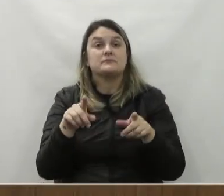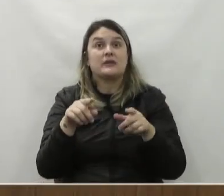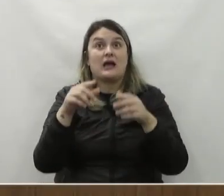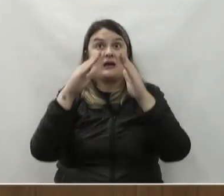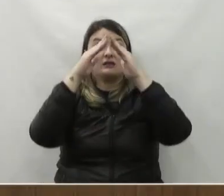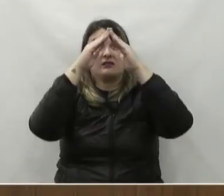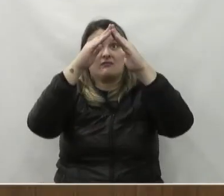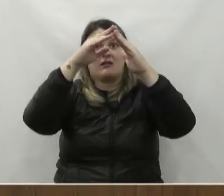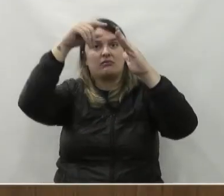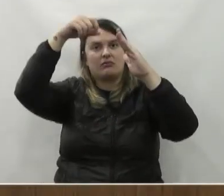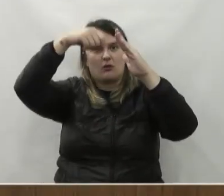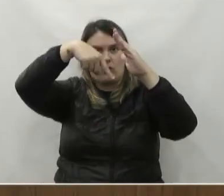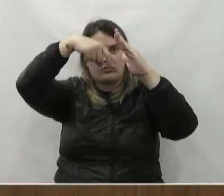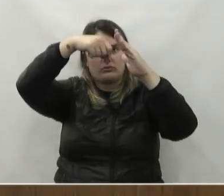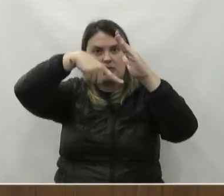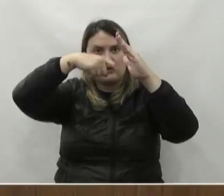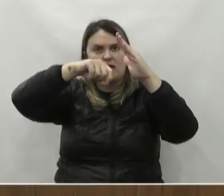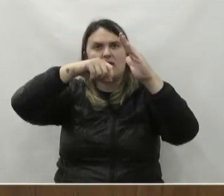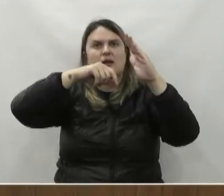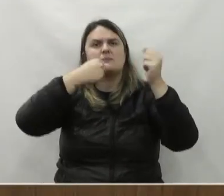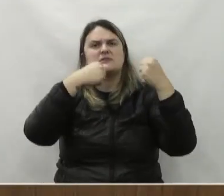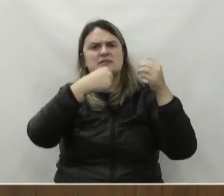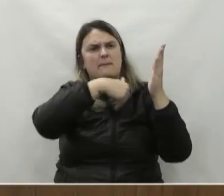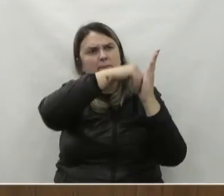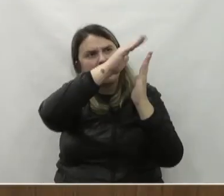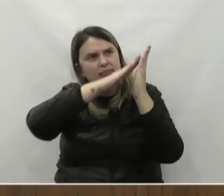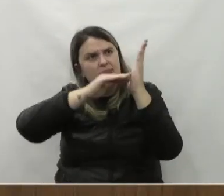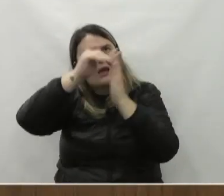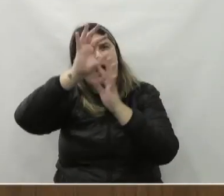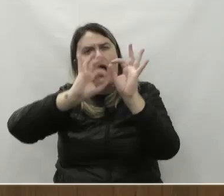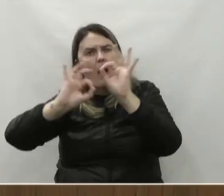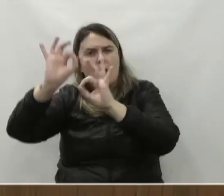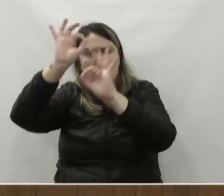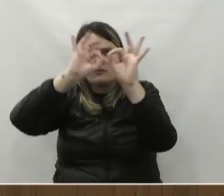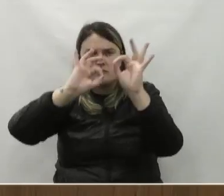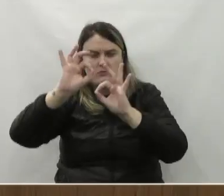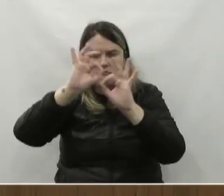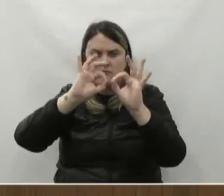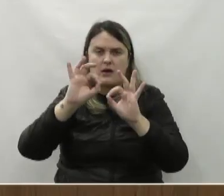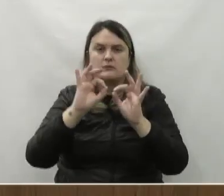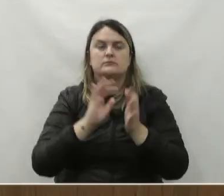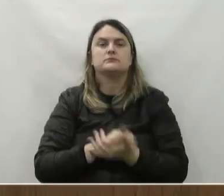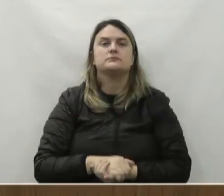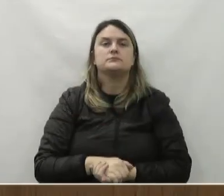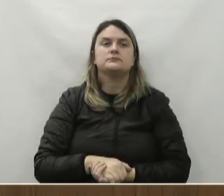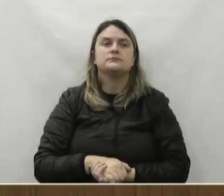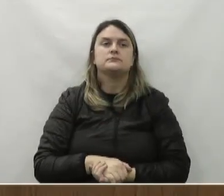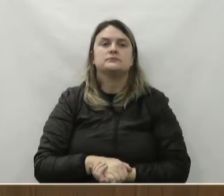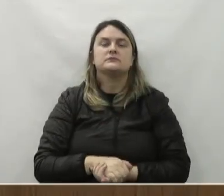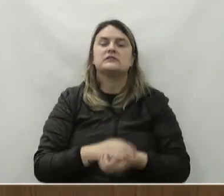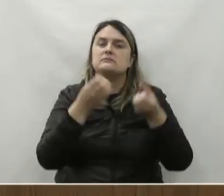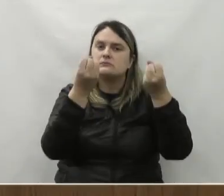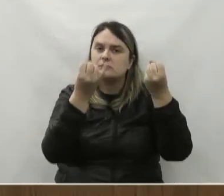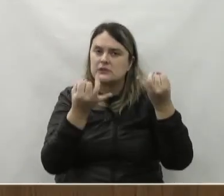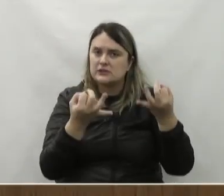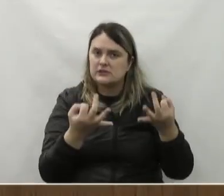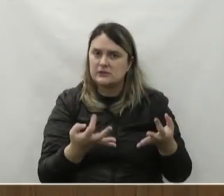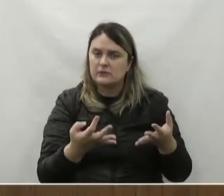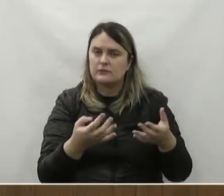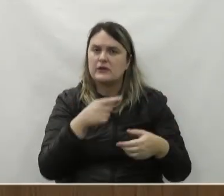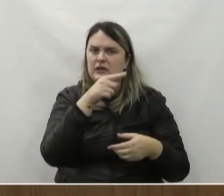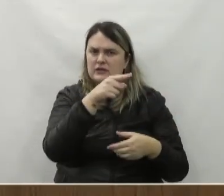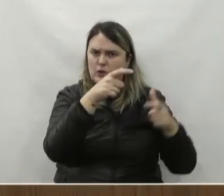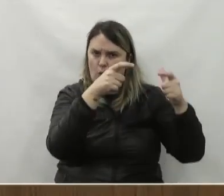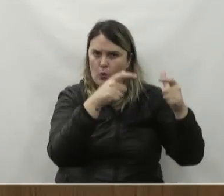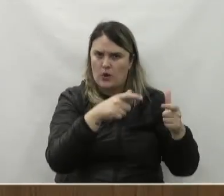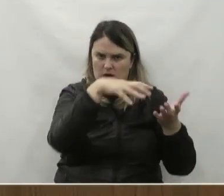goteiras, rachaduras, pintura e demais intervenções necessárias na estrutura externa do prédio. Justificativa. A